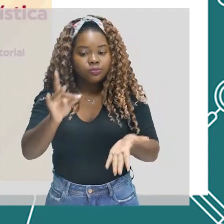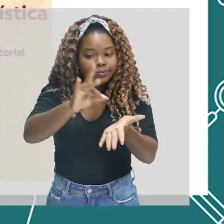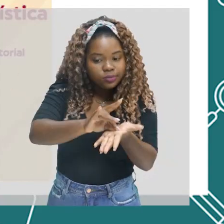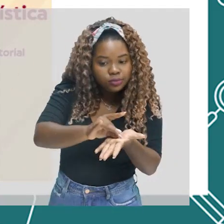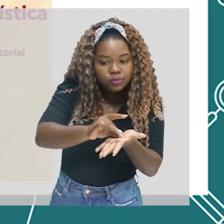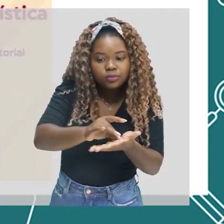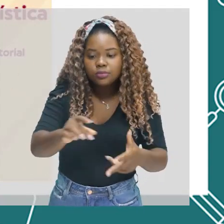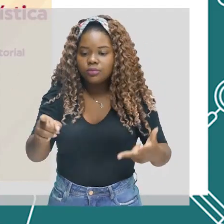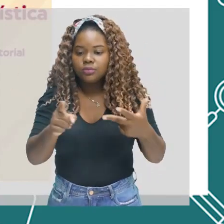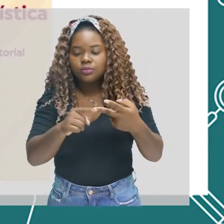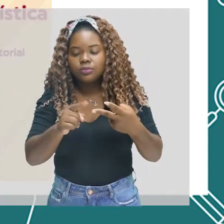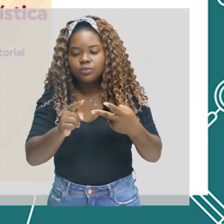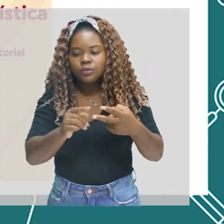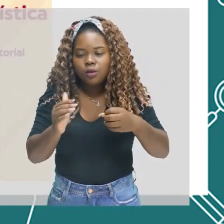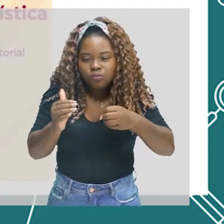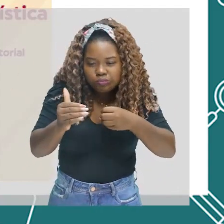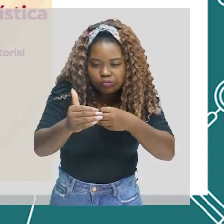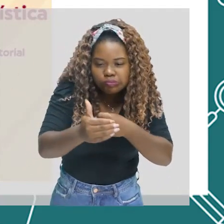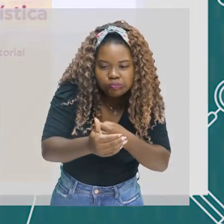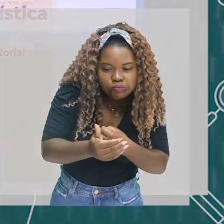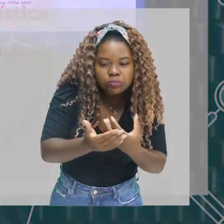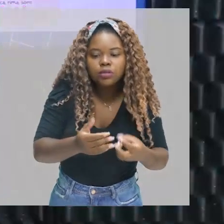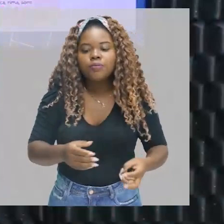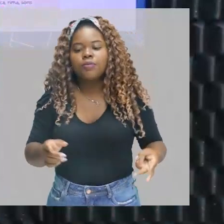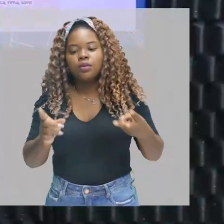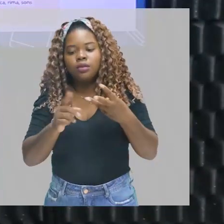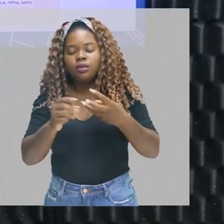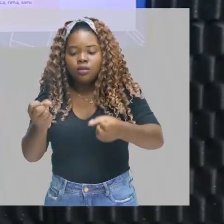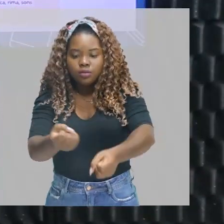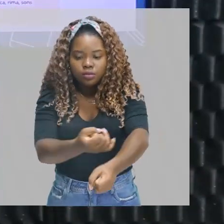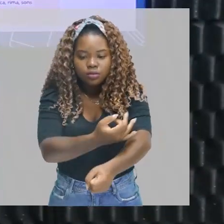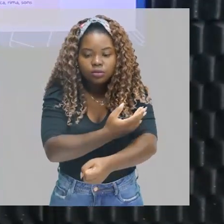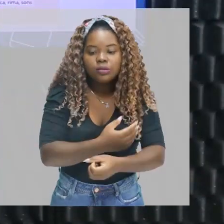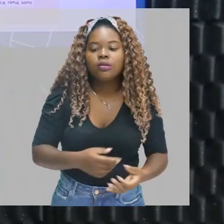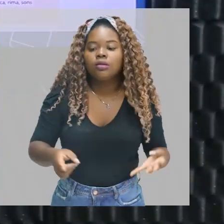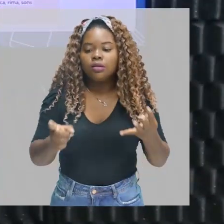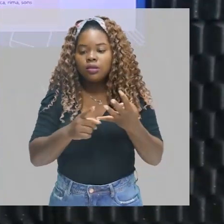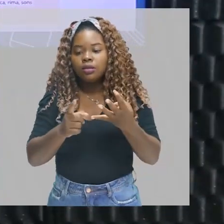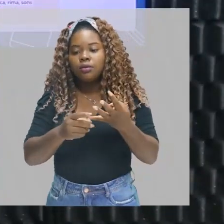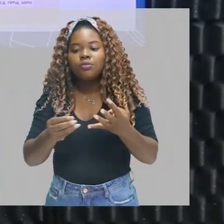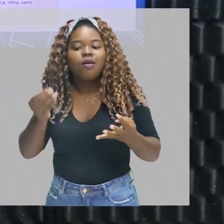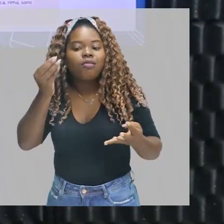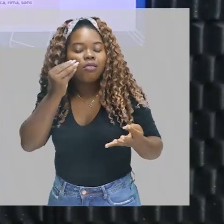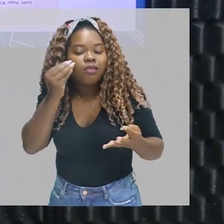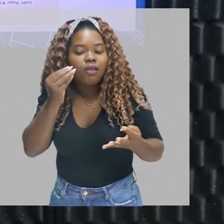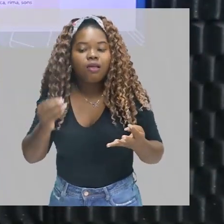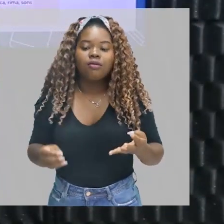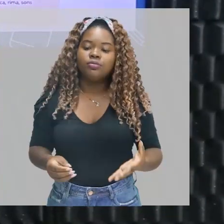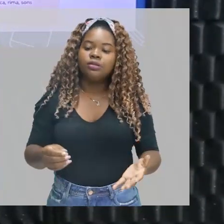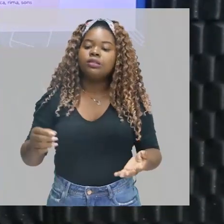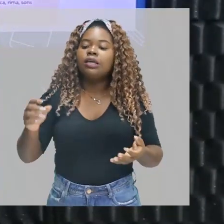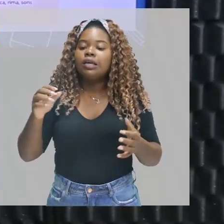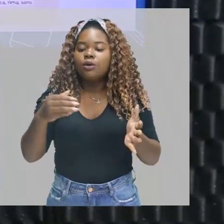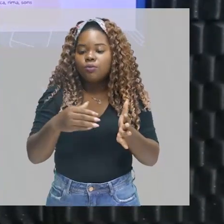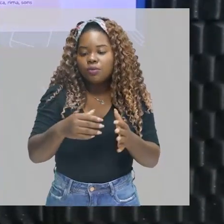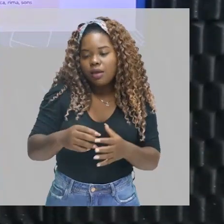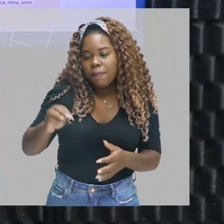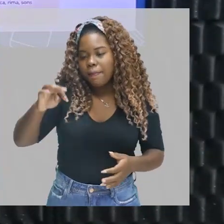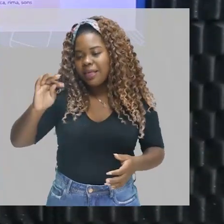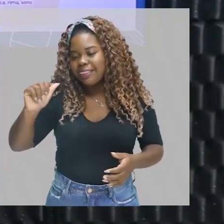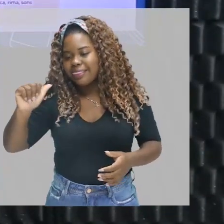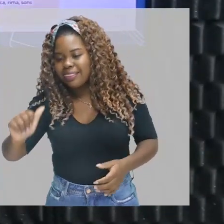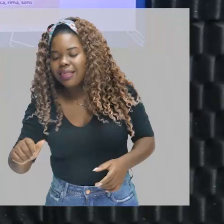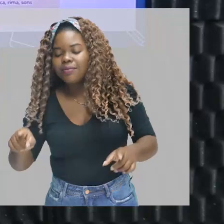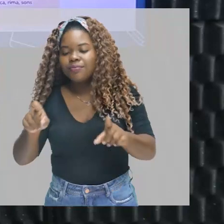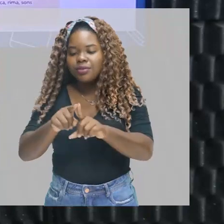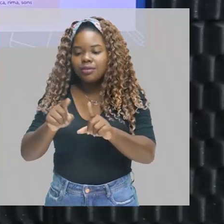função conativa, a função emotiva, a função fática, a metalinguística e a poética. Então,